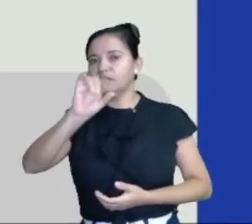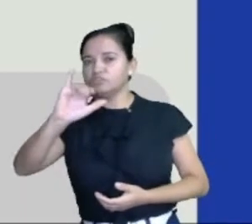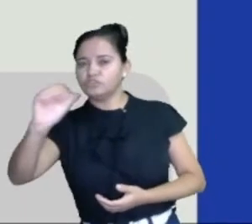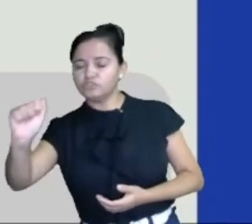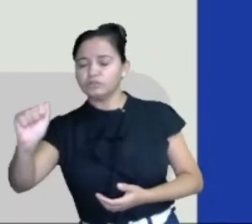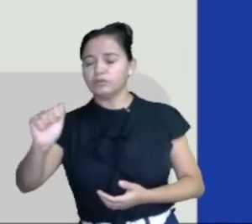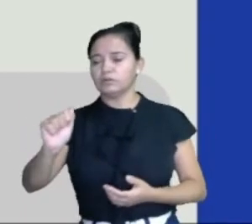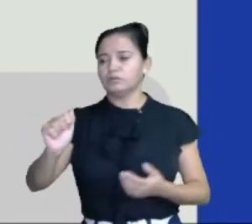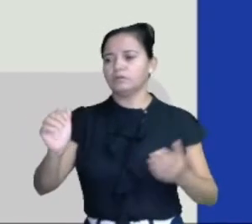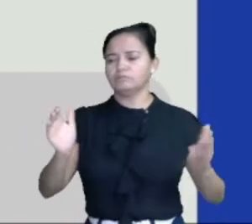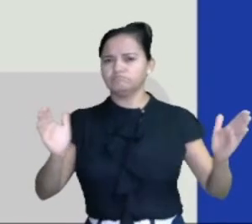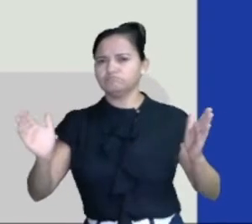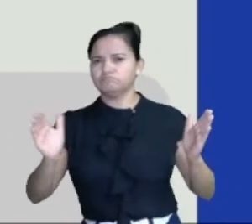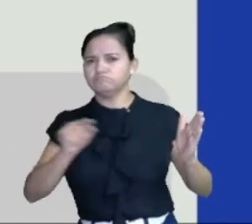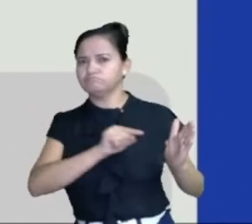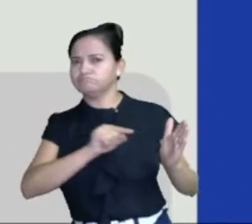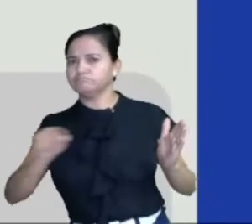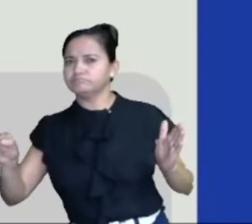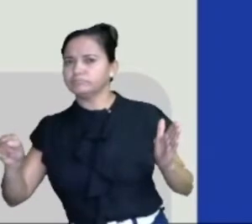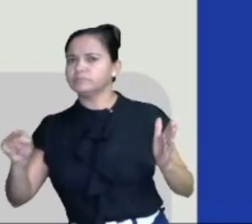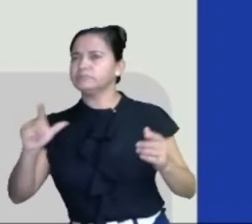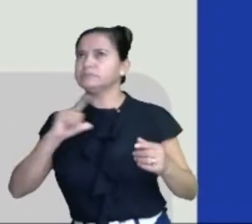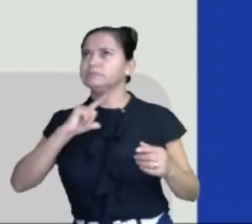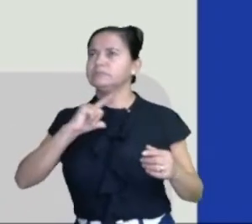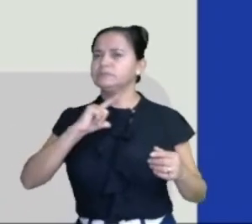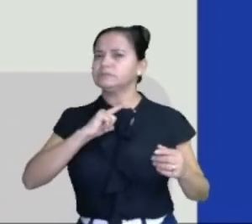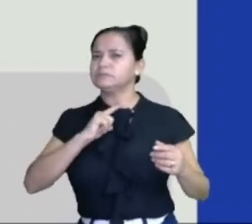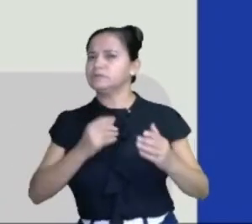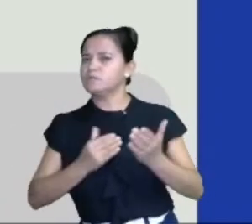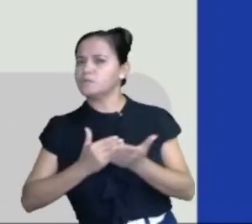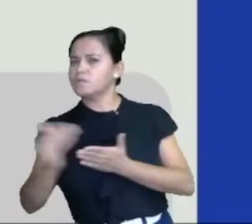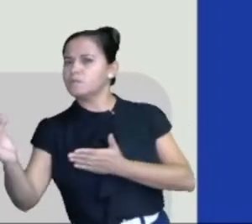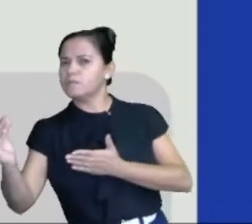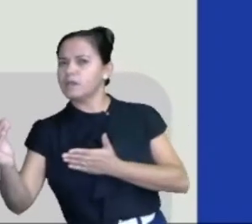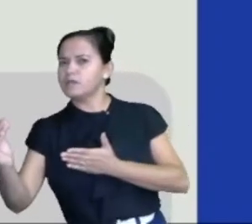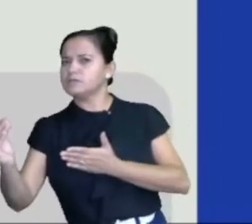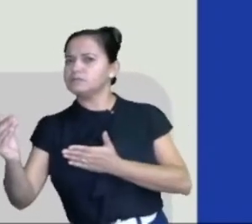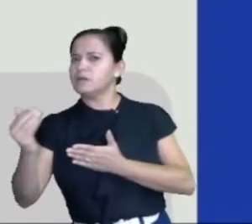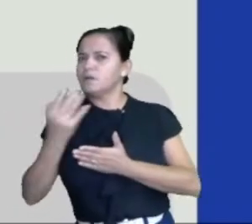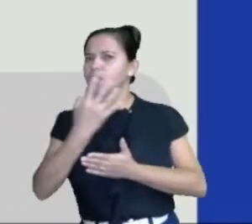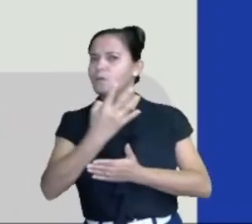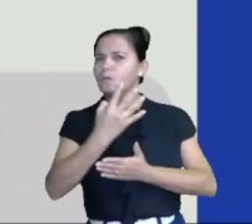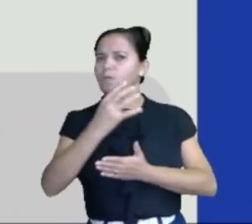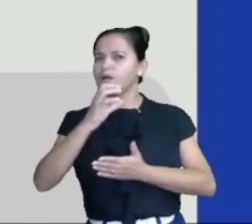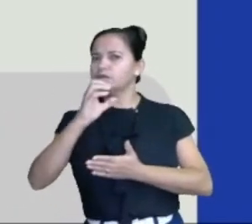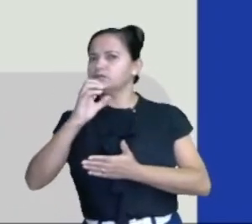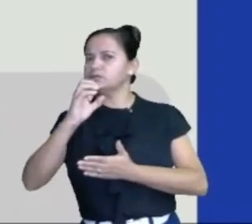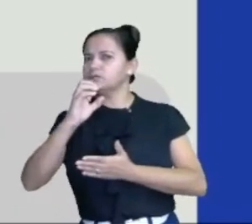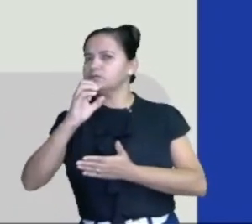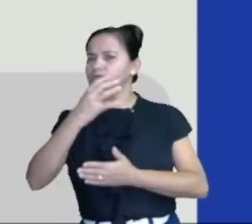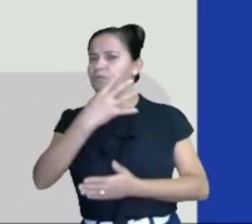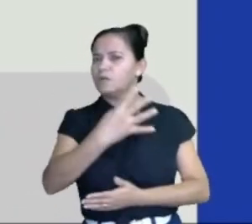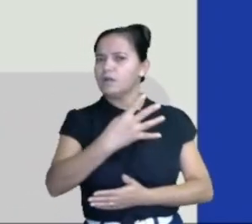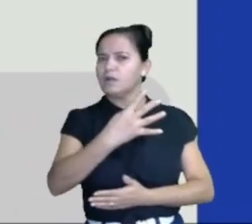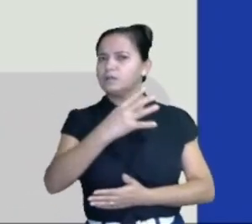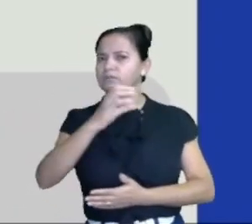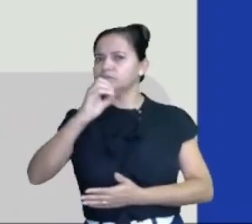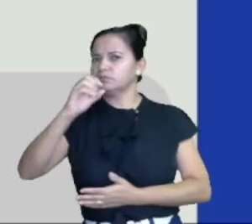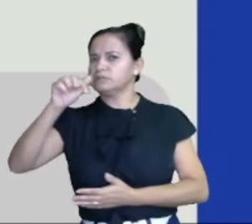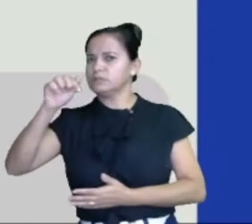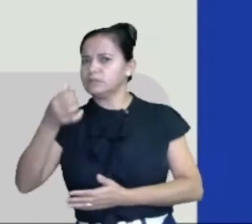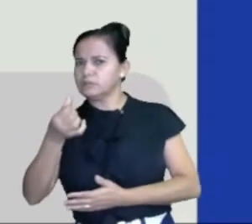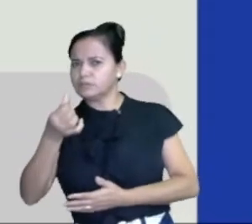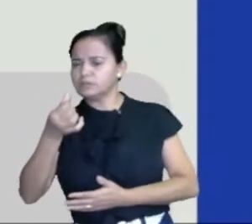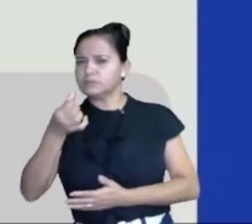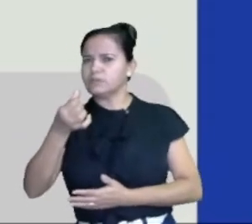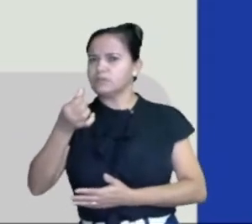que começa a partir de 476 e vai até a tomada de